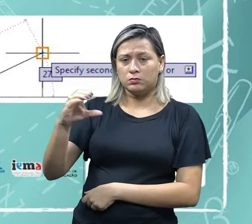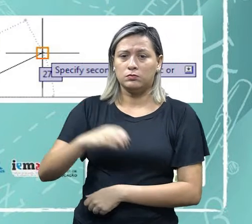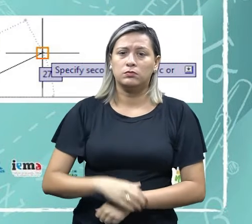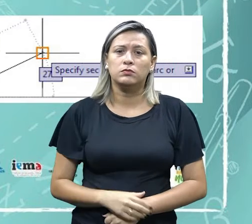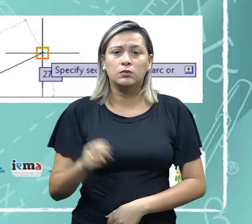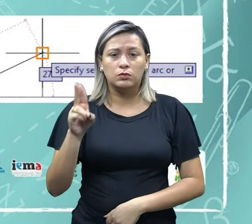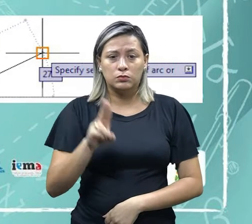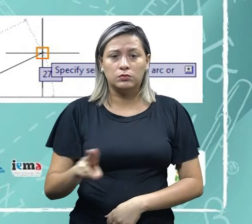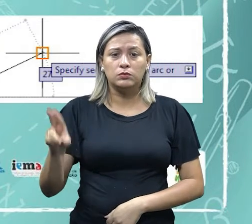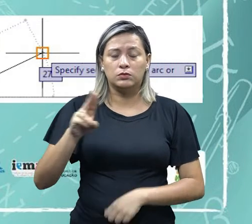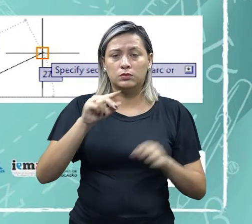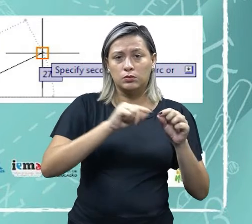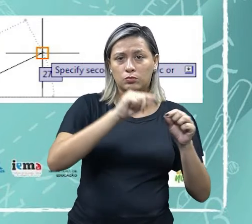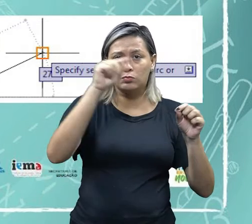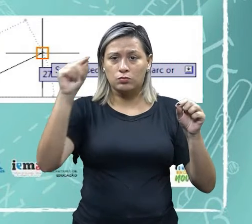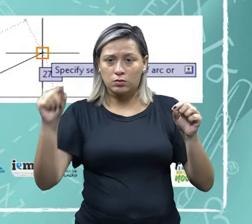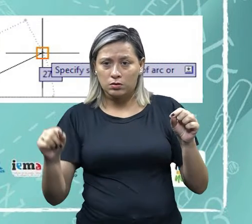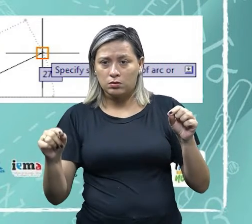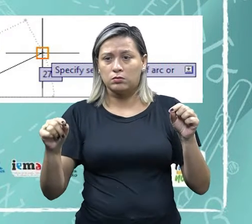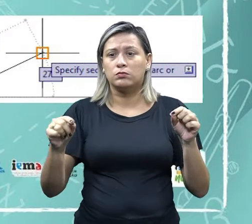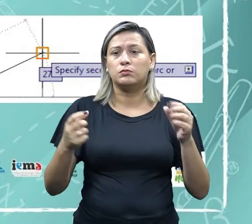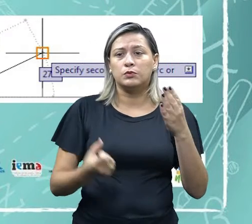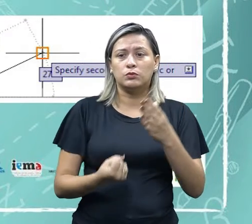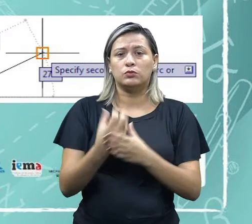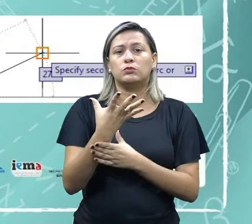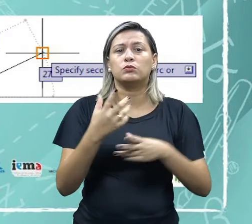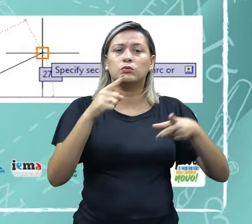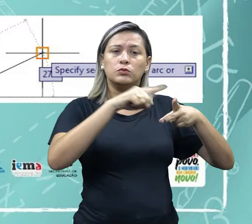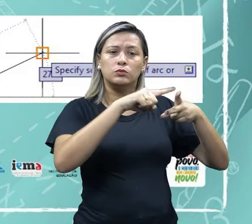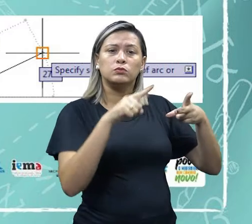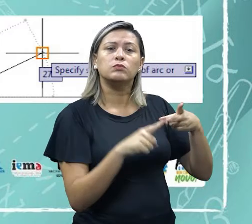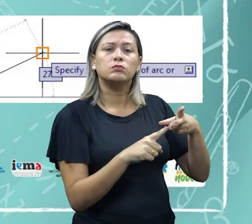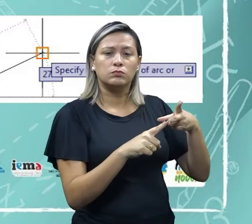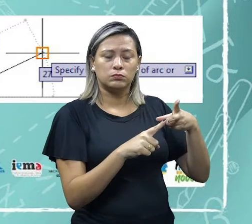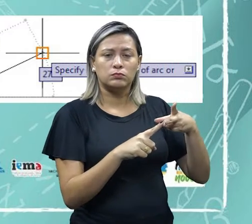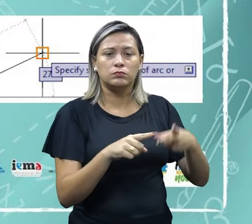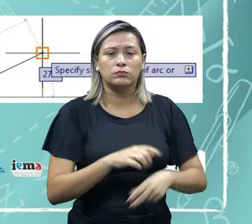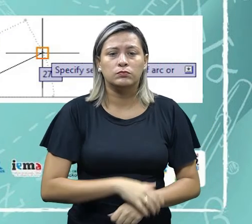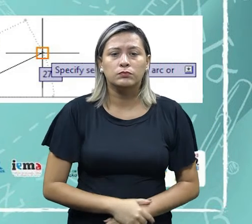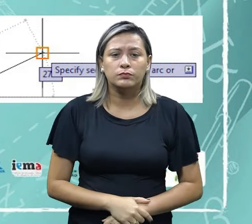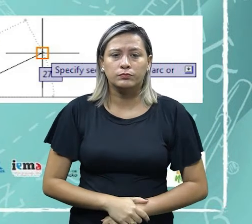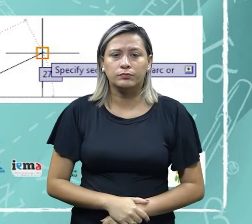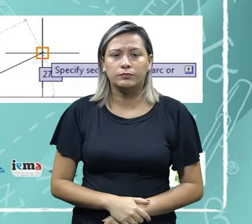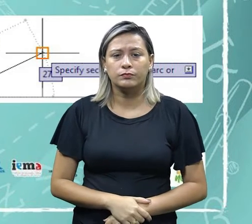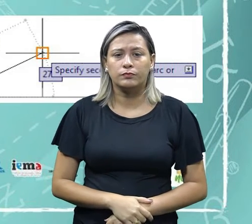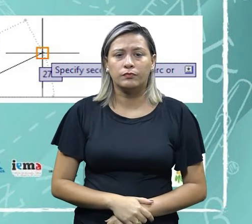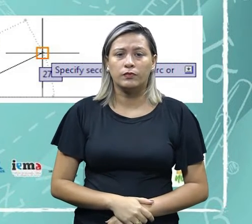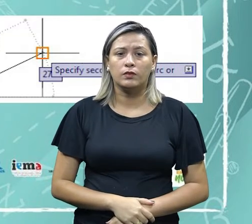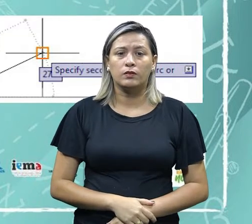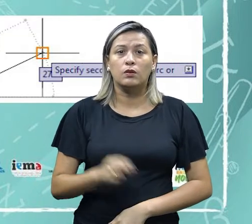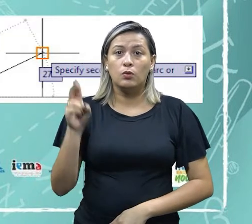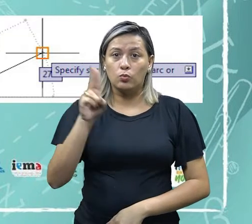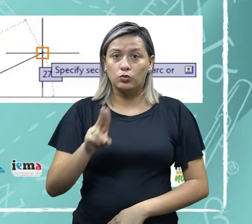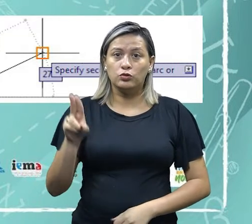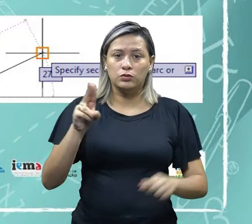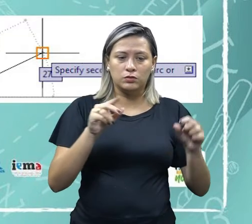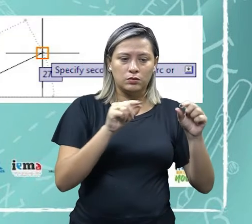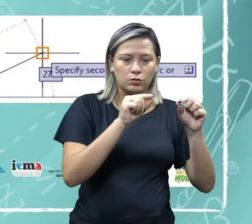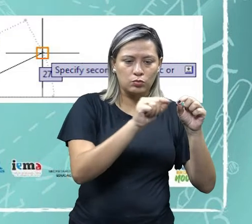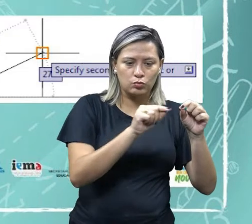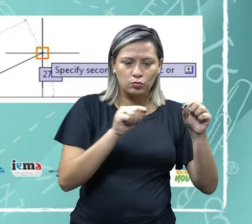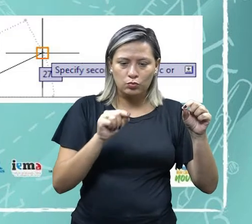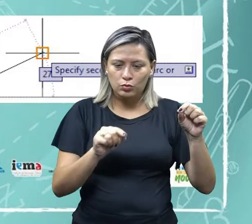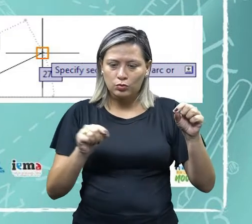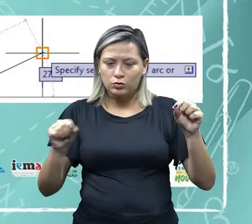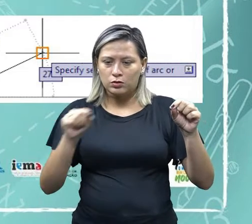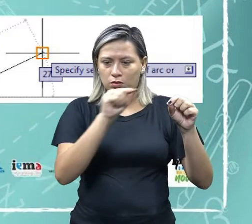Ou arc. Os arcos podem ser formados de duas maneiras. Ele pode ser definido por